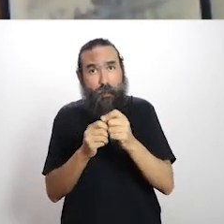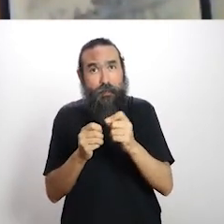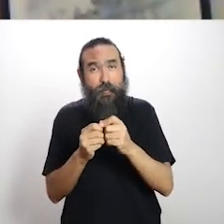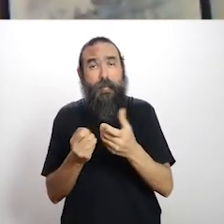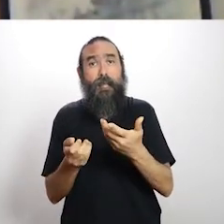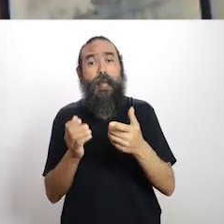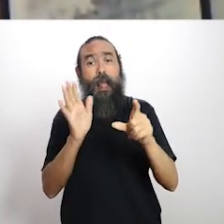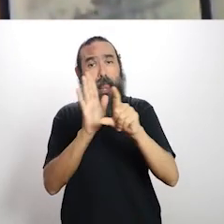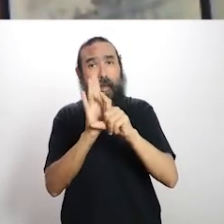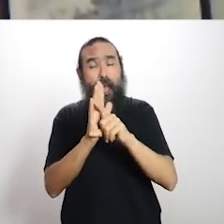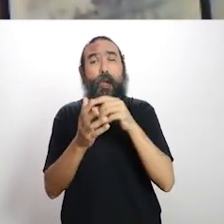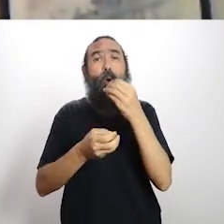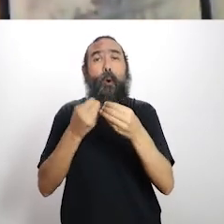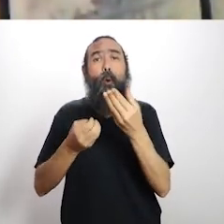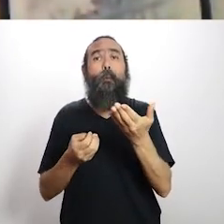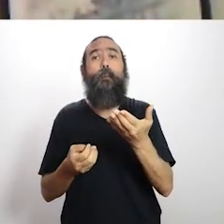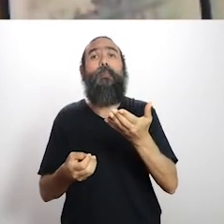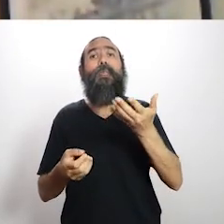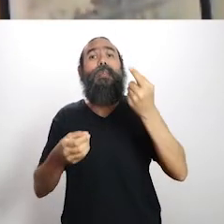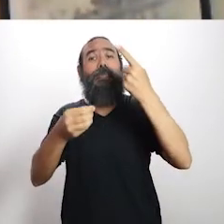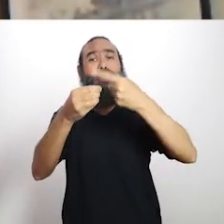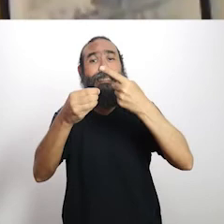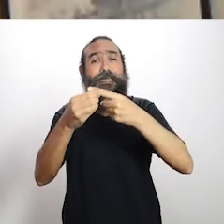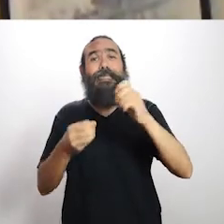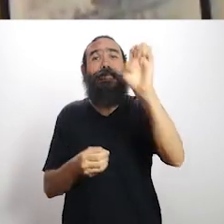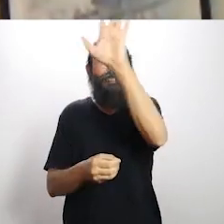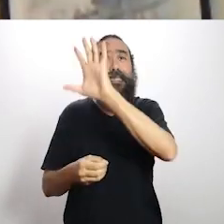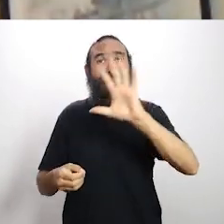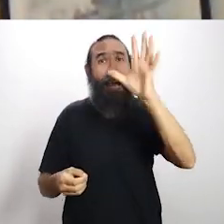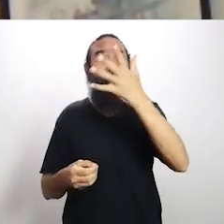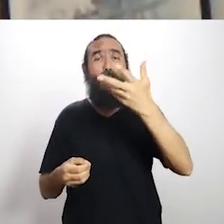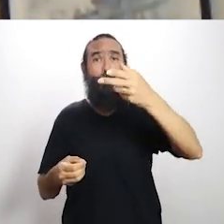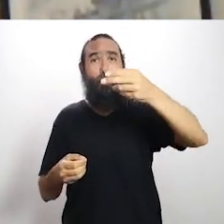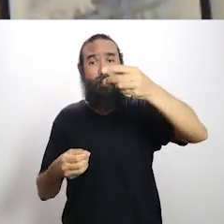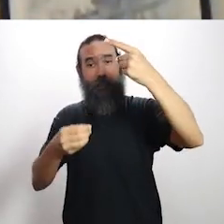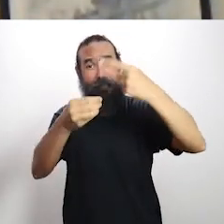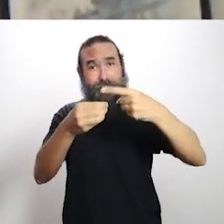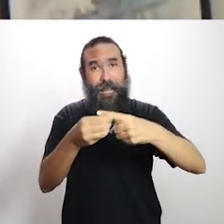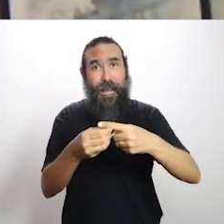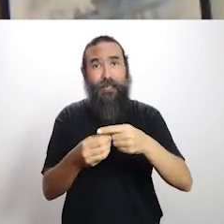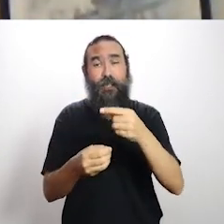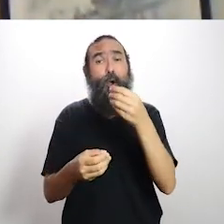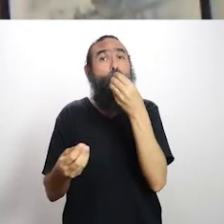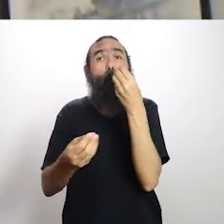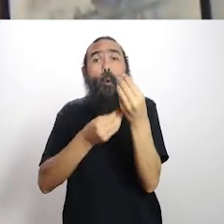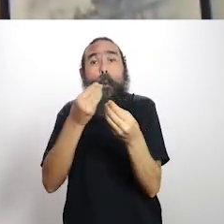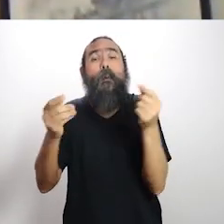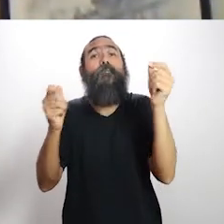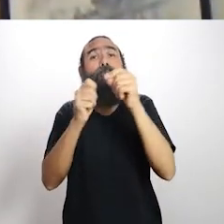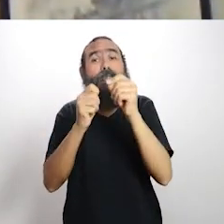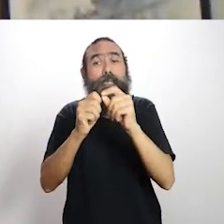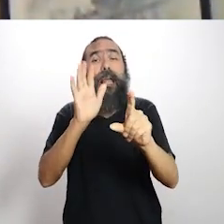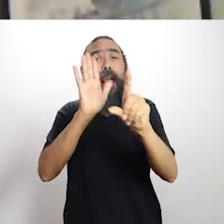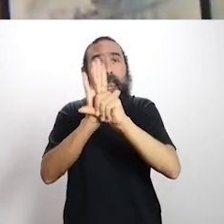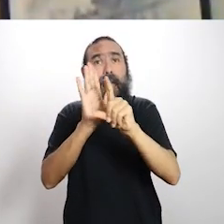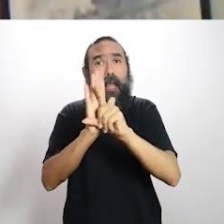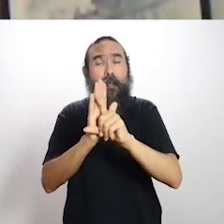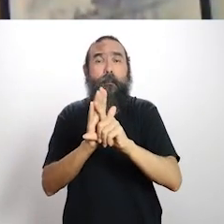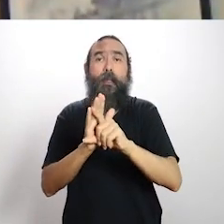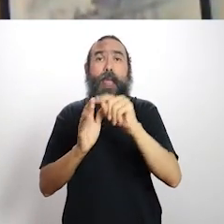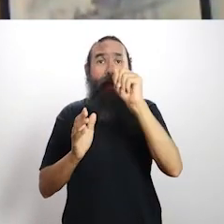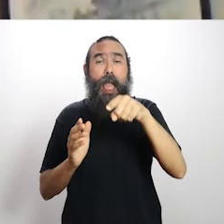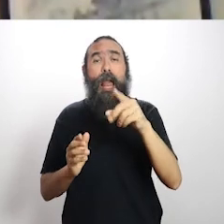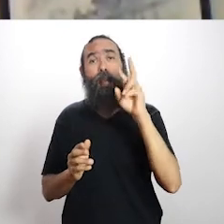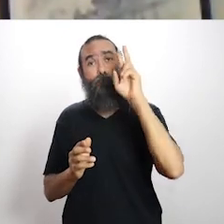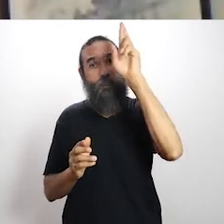agosto segundo informes da Jandira Fegar que aliás teve um papel fenomenal nessa construção